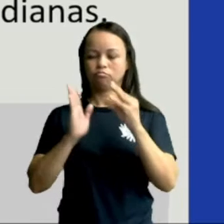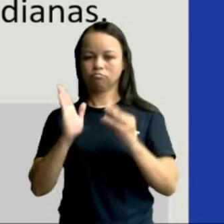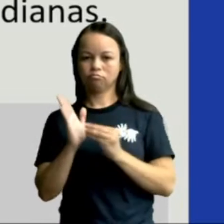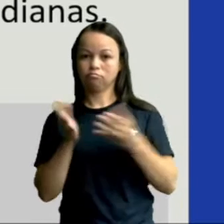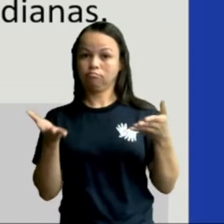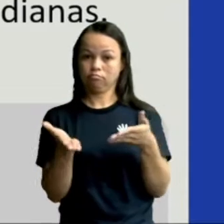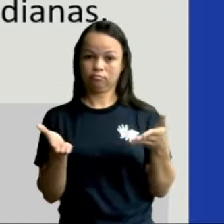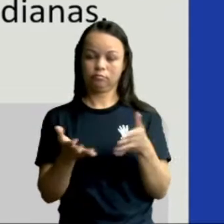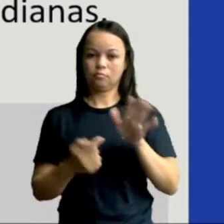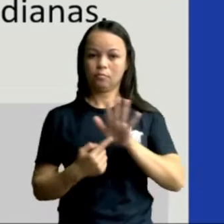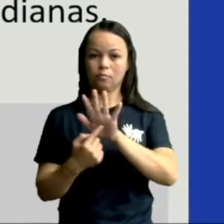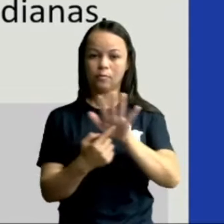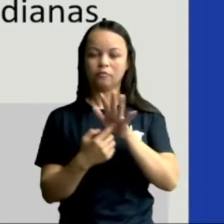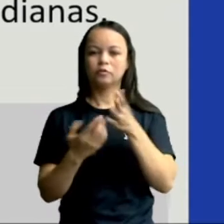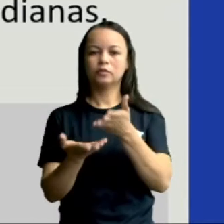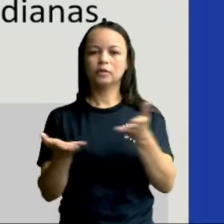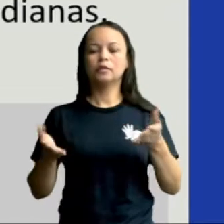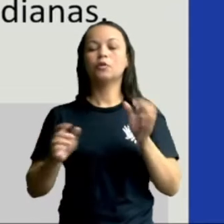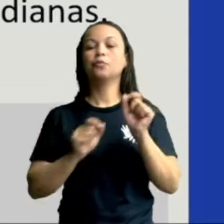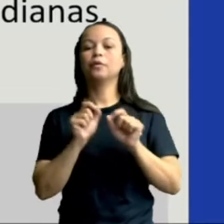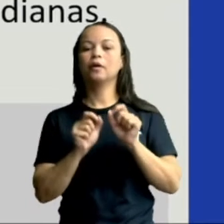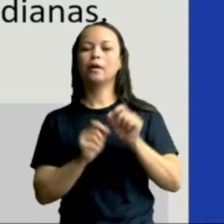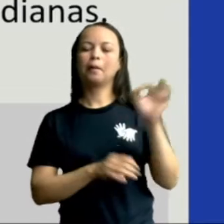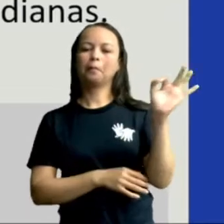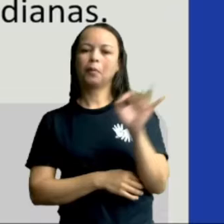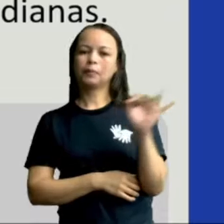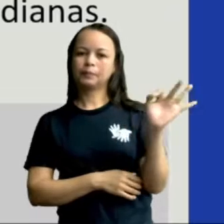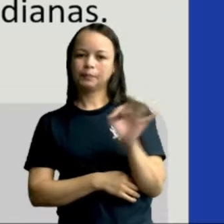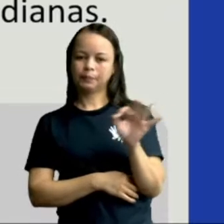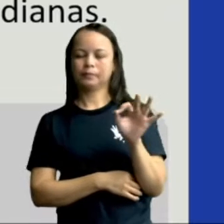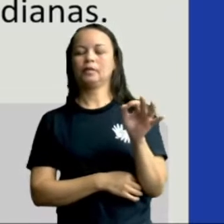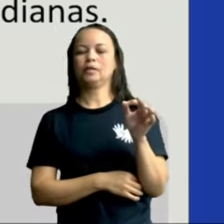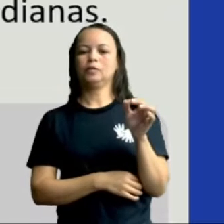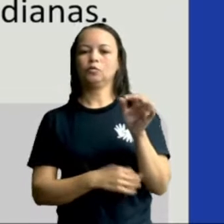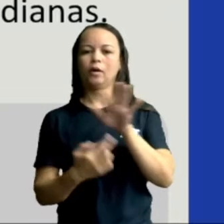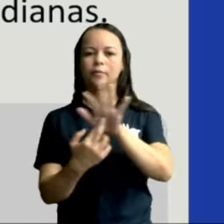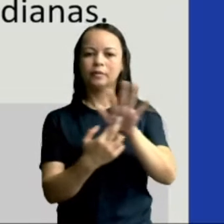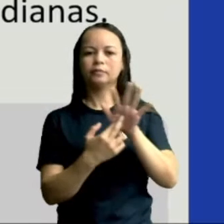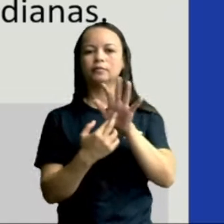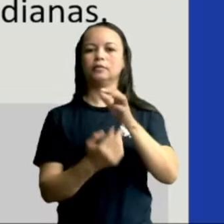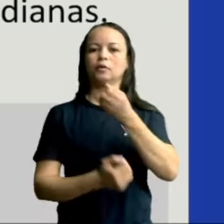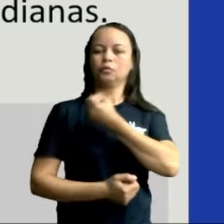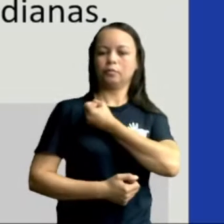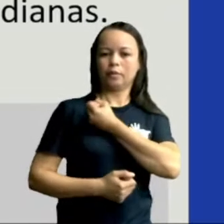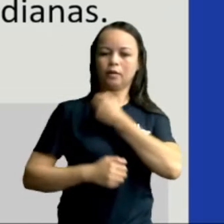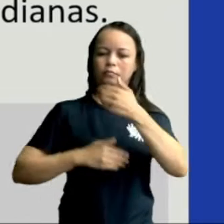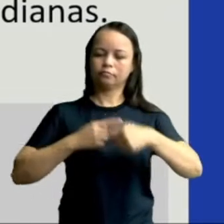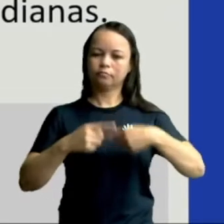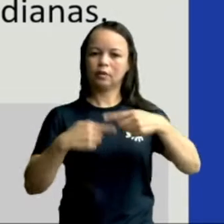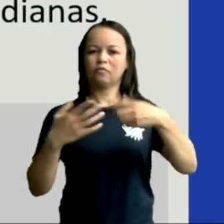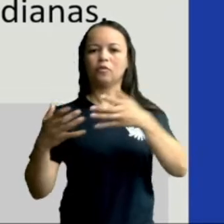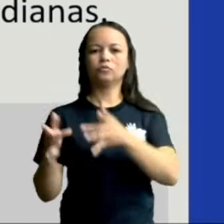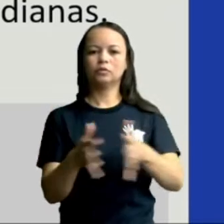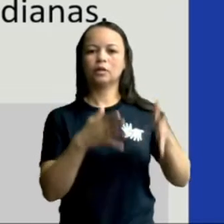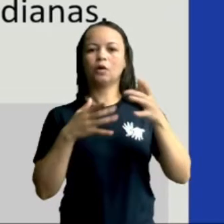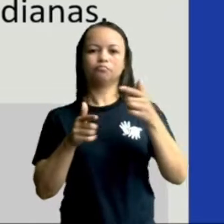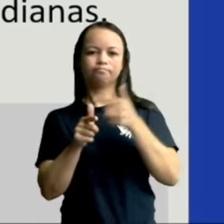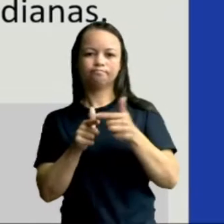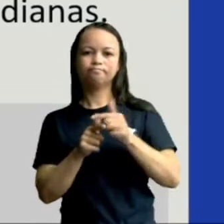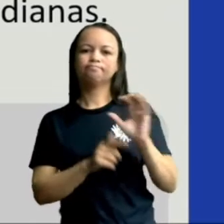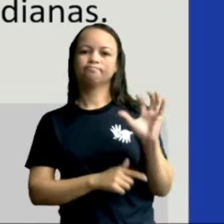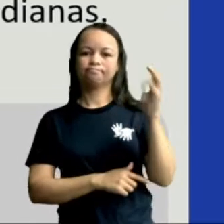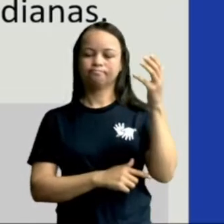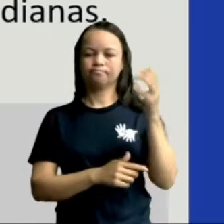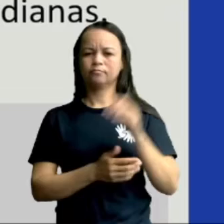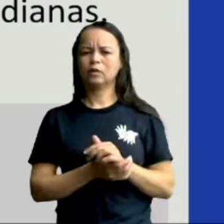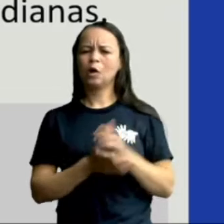para vocês porcentagem e sua representação numérica através da resolução de problemas. Mas o que eu quero que